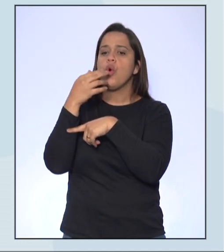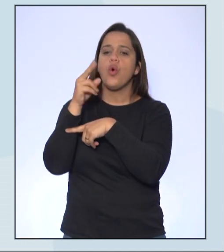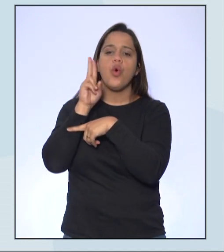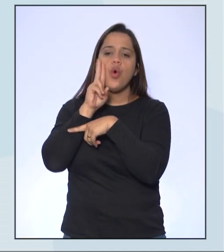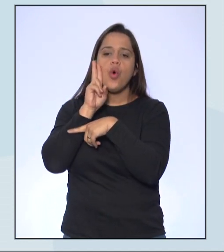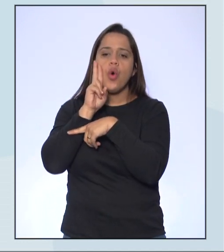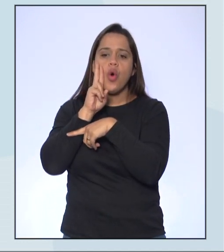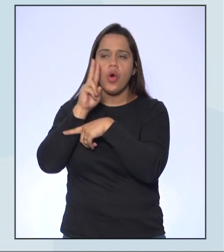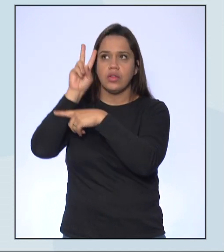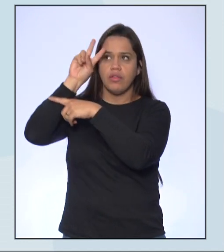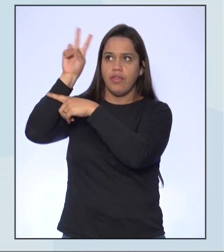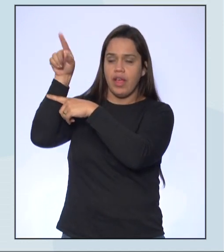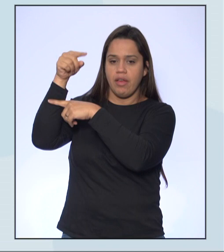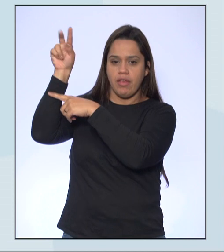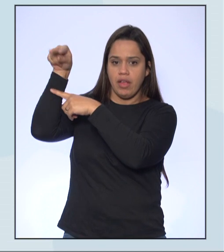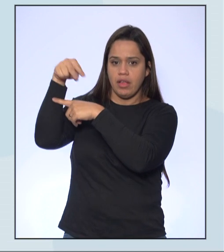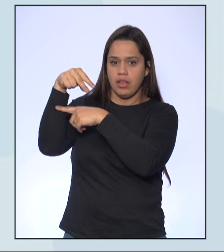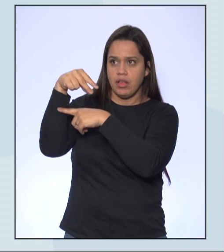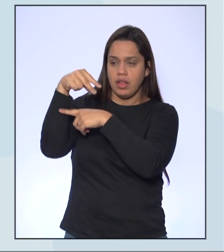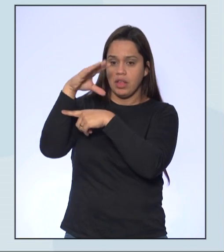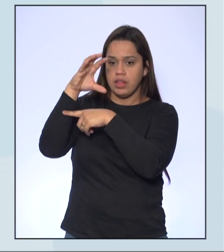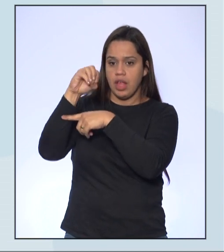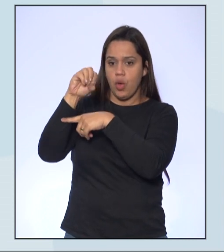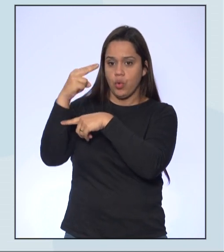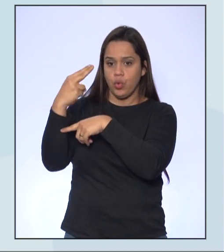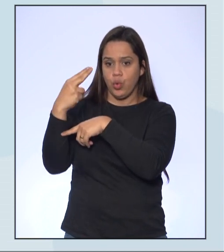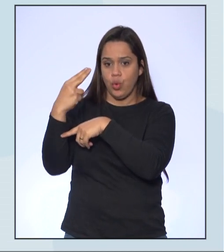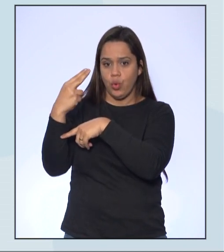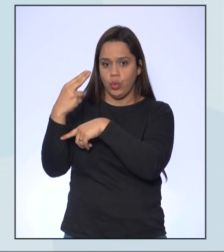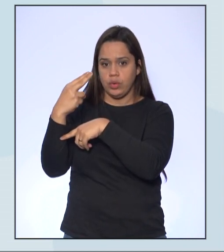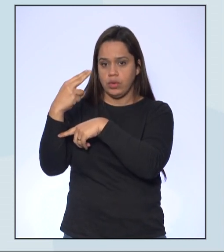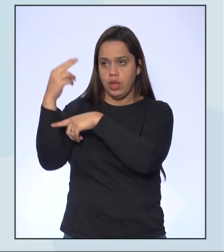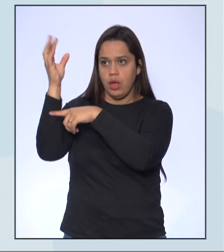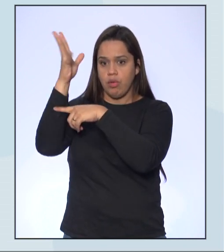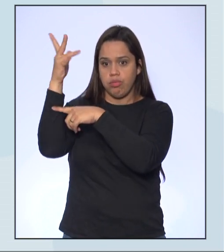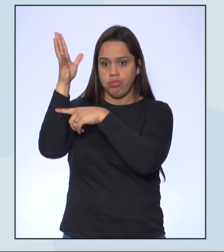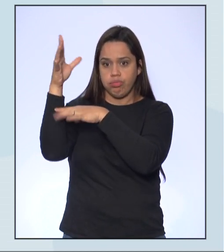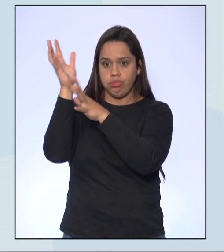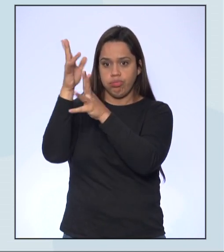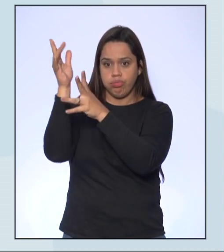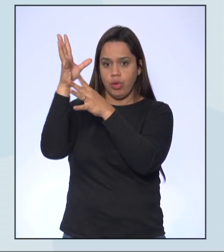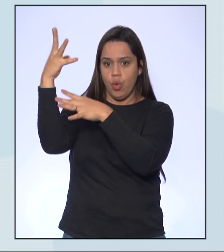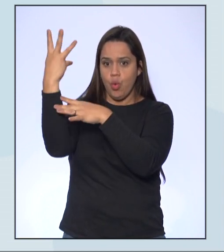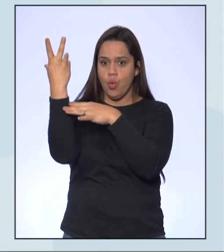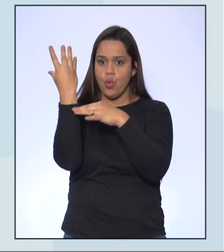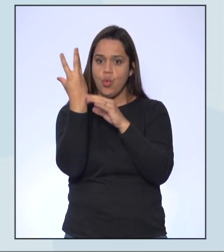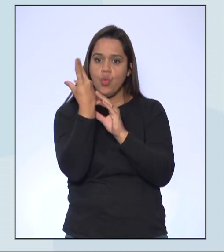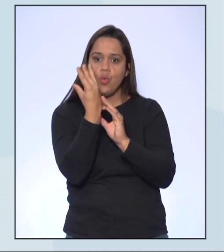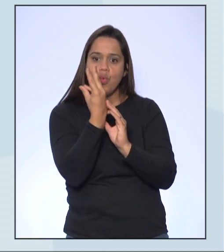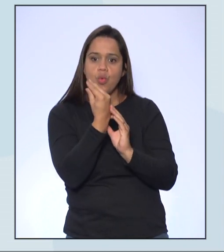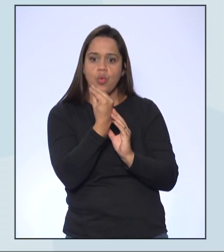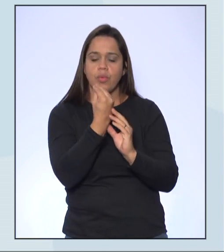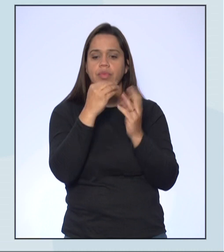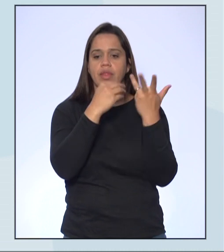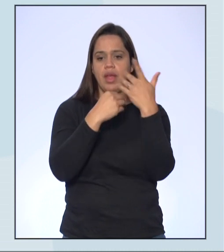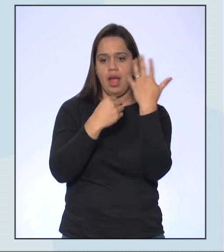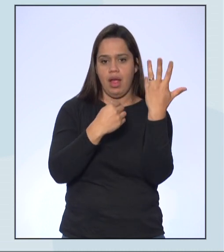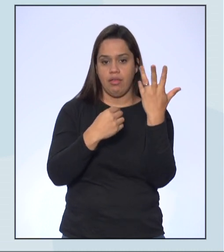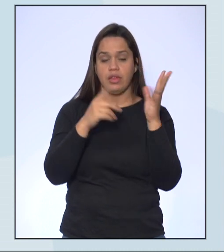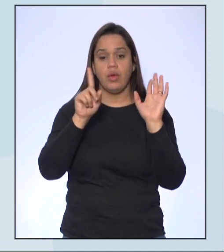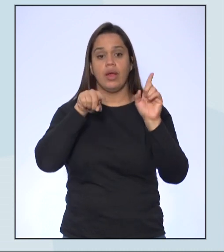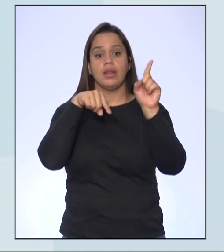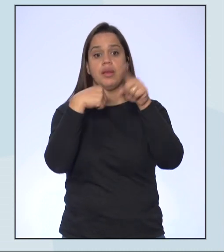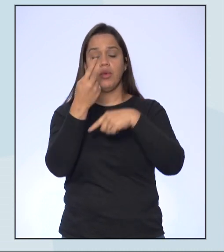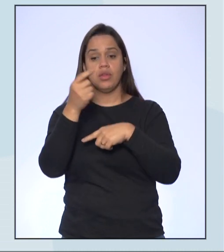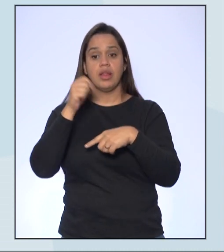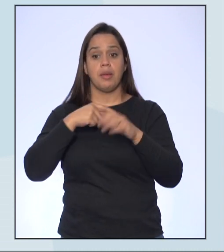absorve, retira da atmosfera o CO2, que é o gás carbônico. Aí, ativado pela energia do sol,